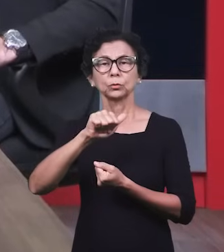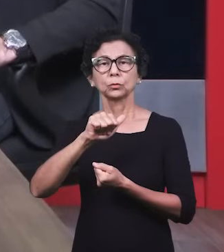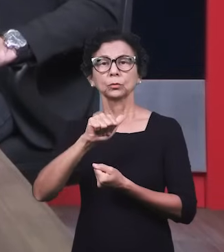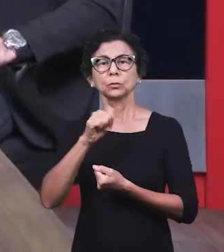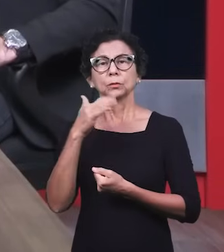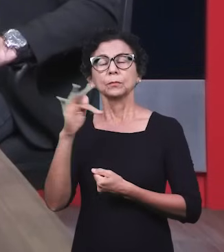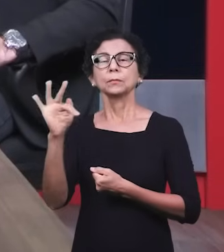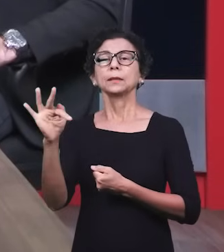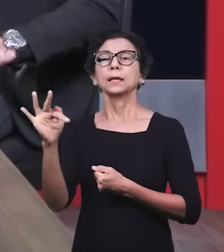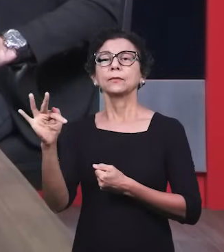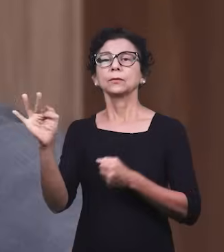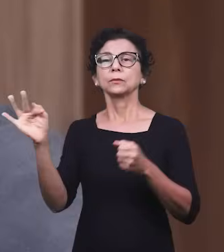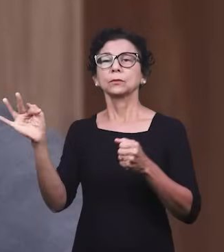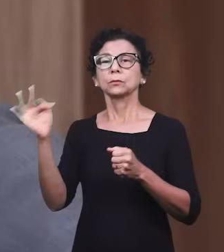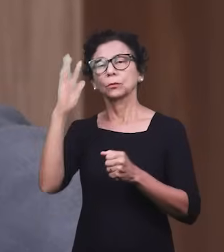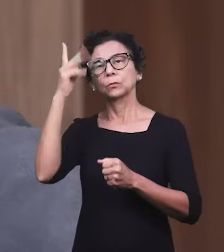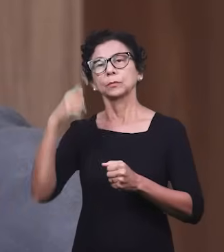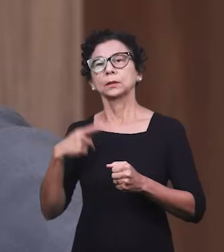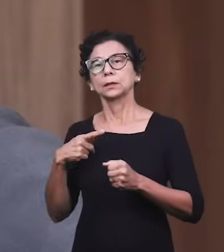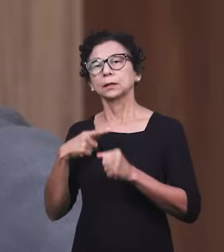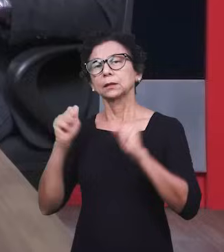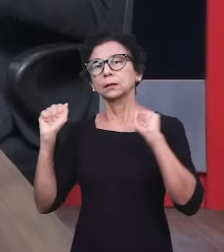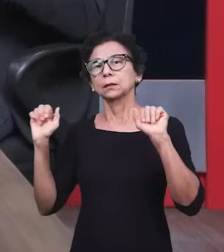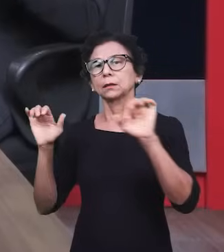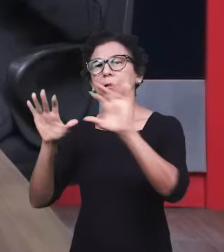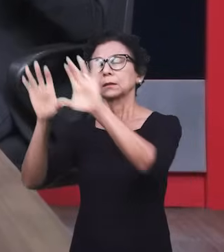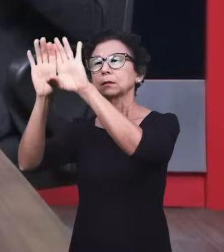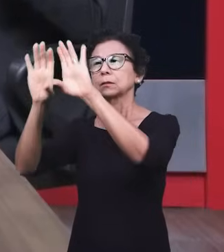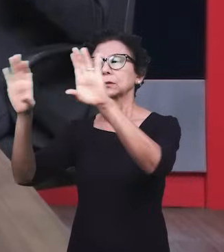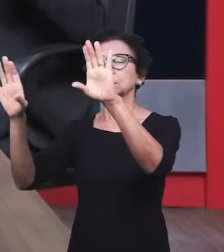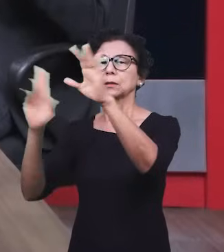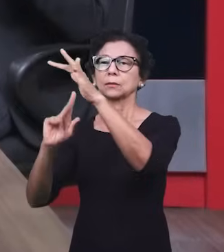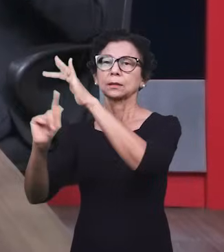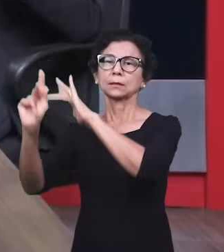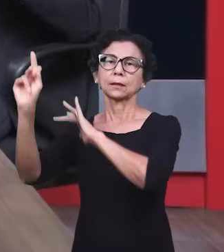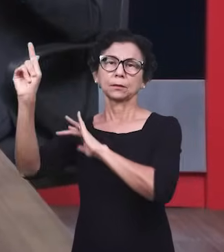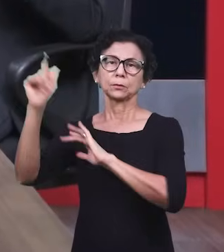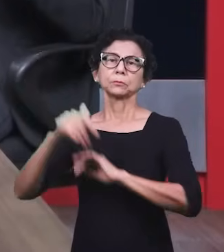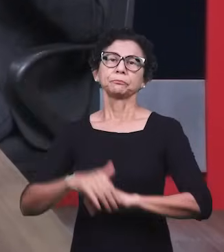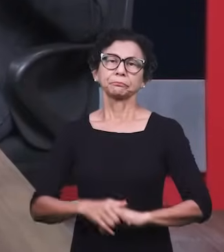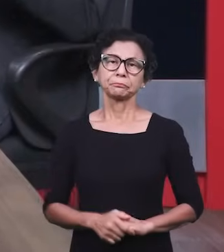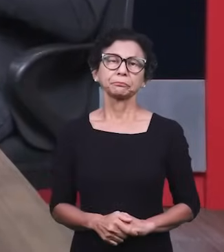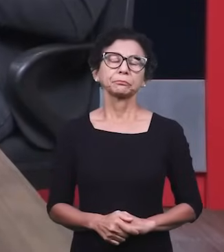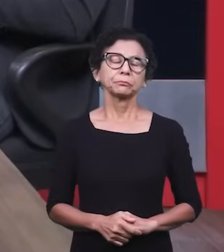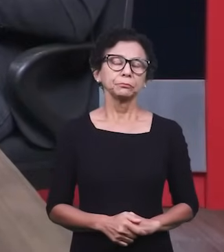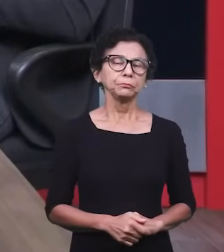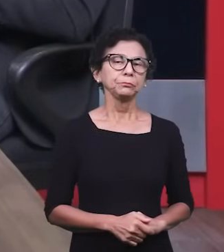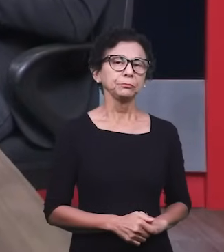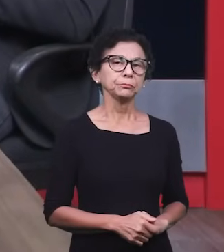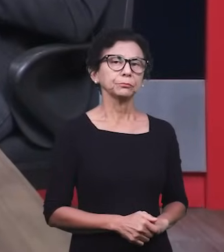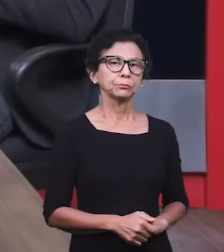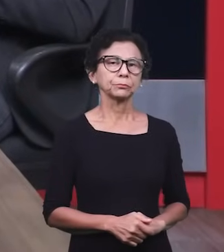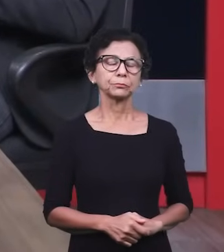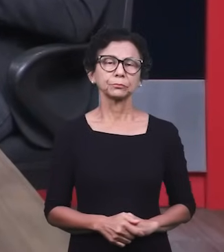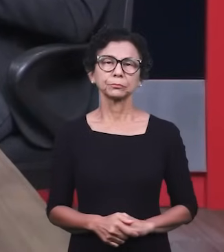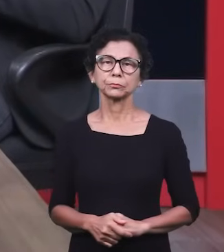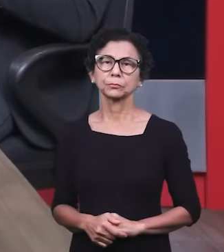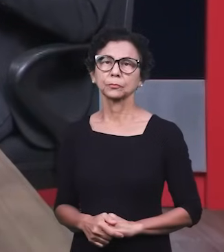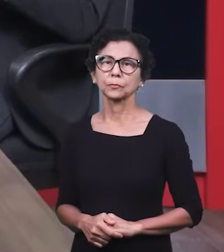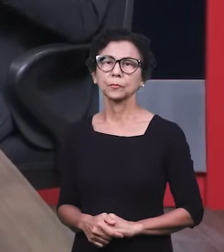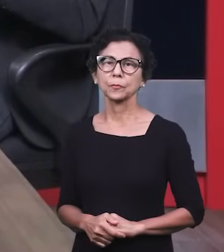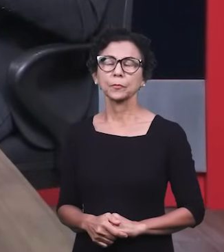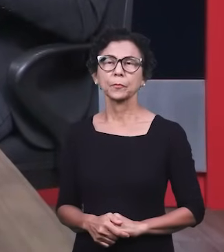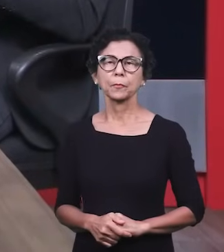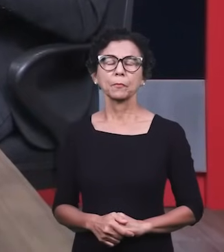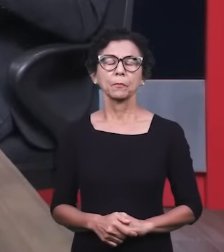universo Redentor Maravilha Maravilha e um aspecto muito interessante também porque a gente vai ver na criação